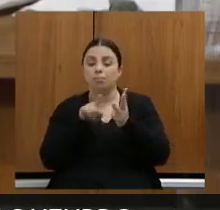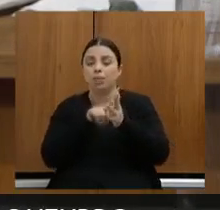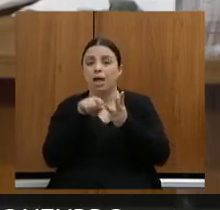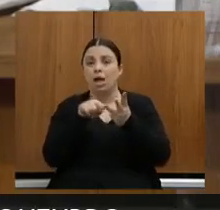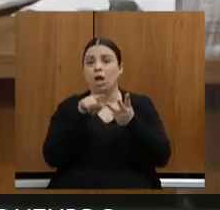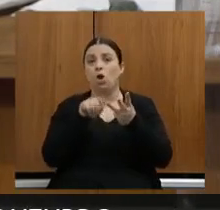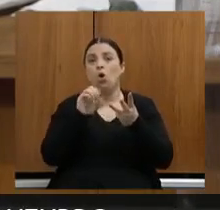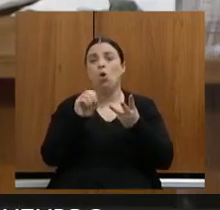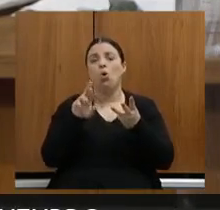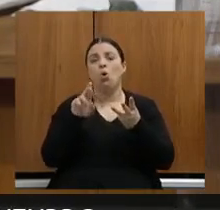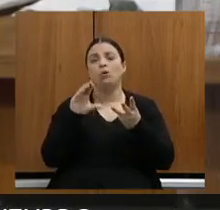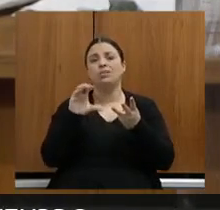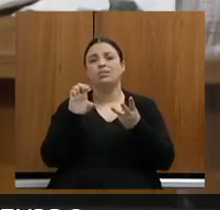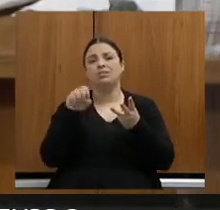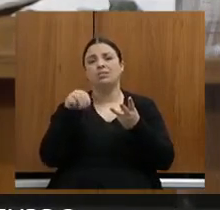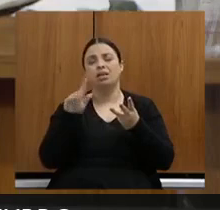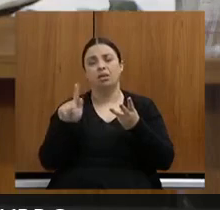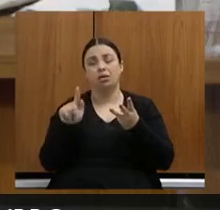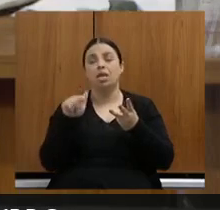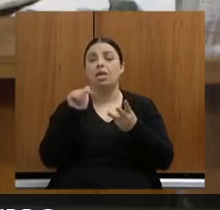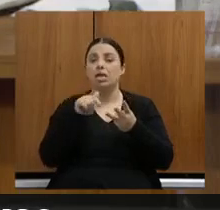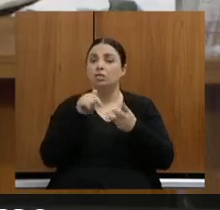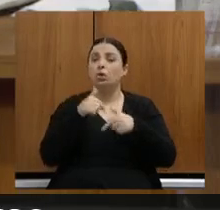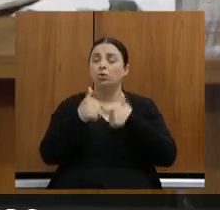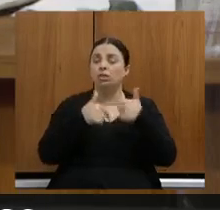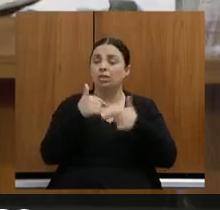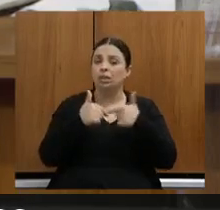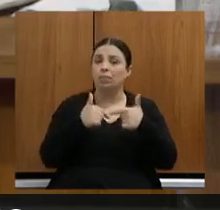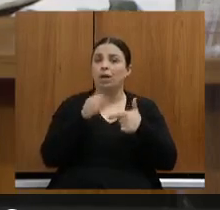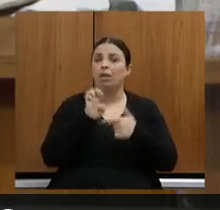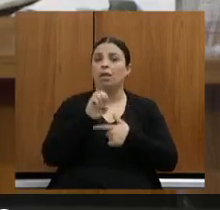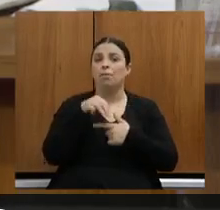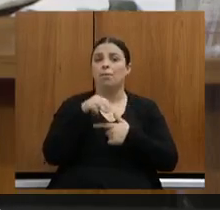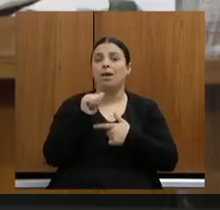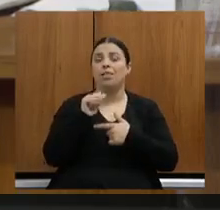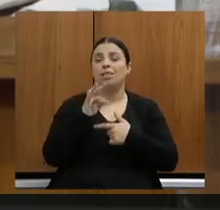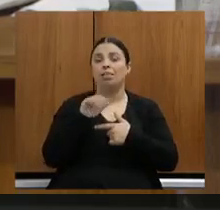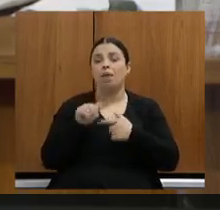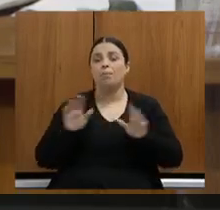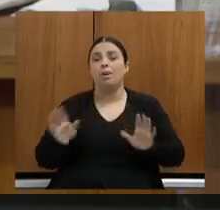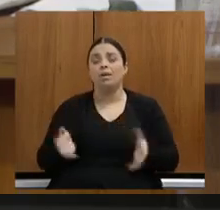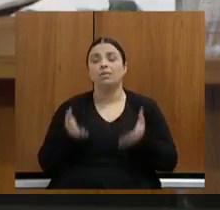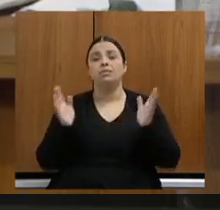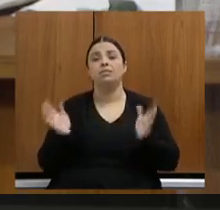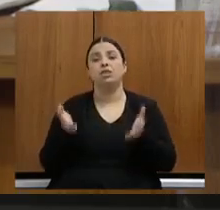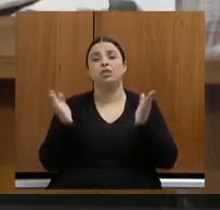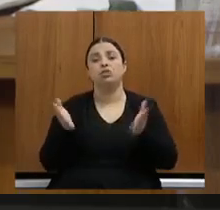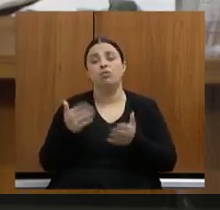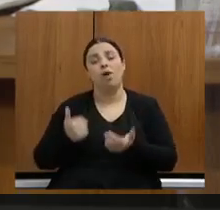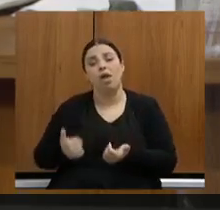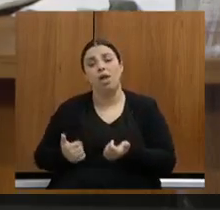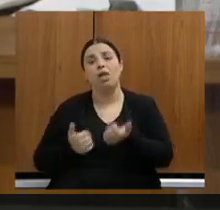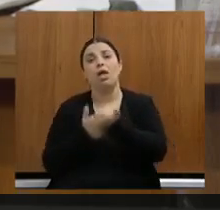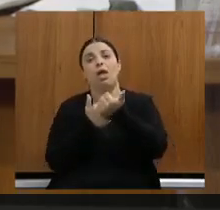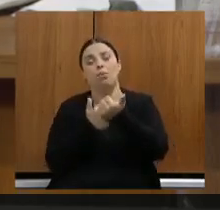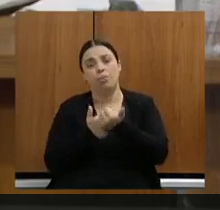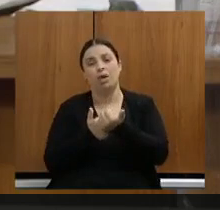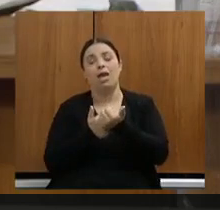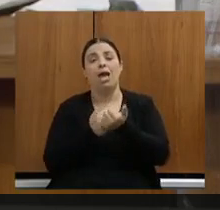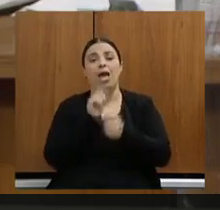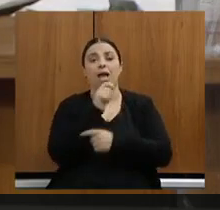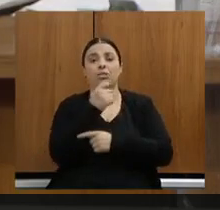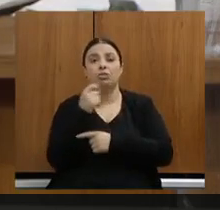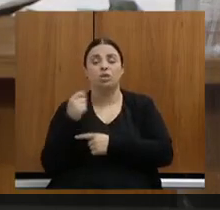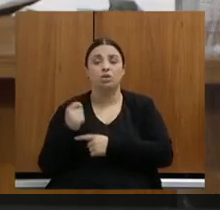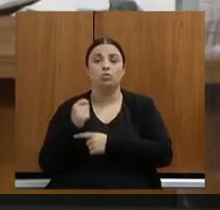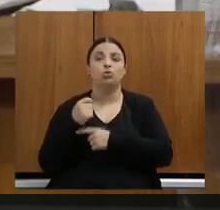contínuo o que mata é faz em todas as comunidades rurais incentivar incentivar e apoiar as associações